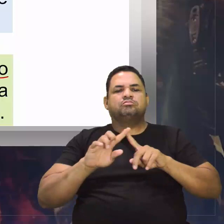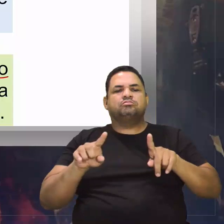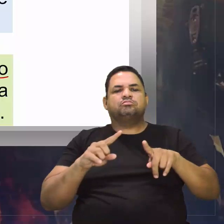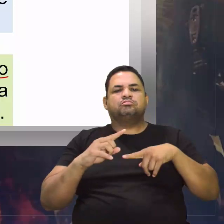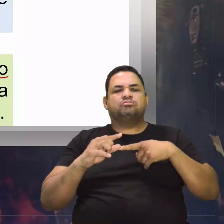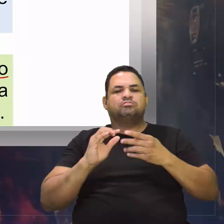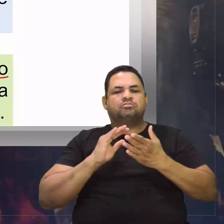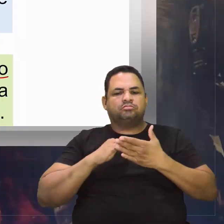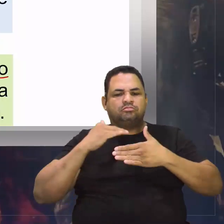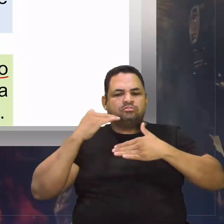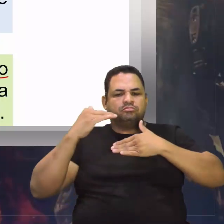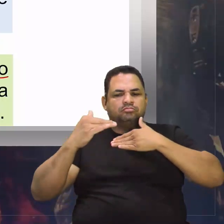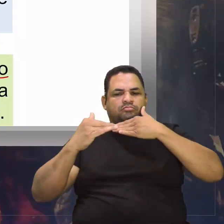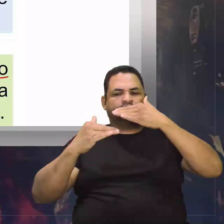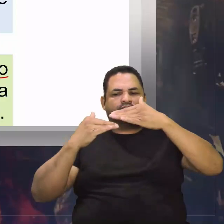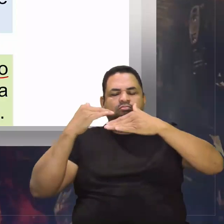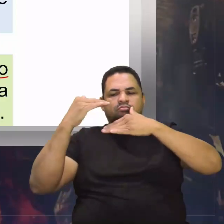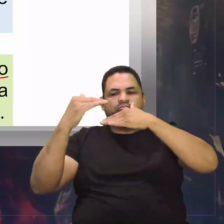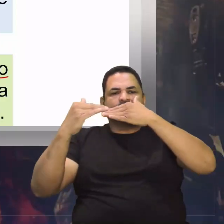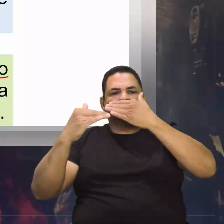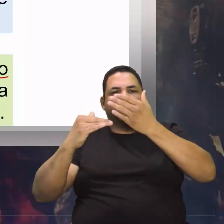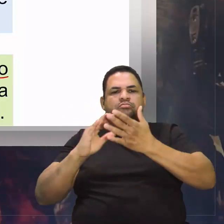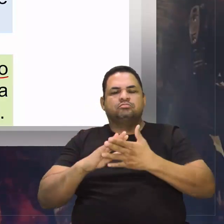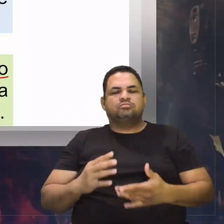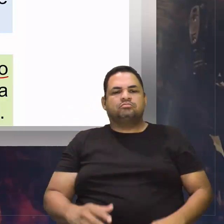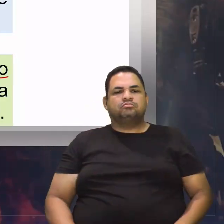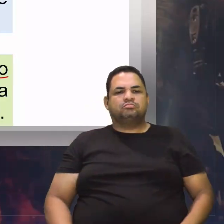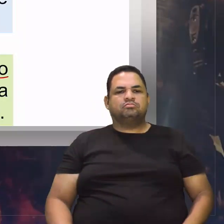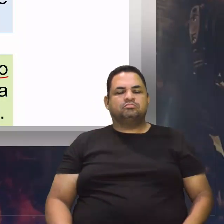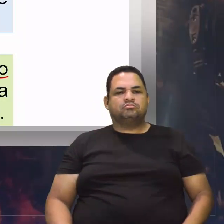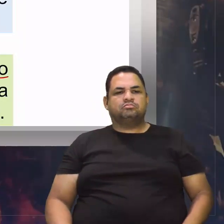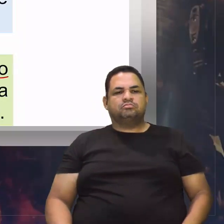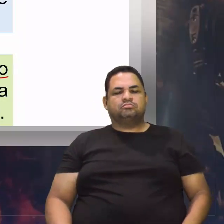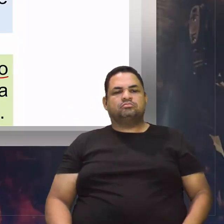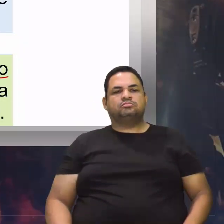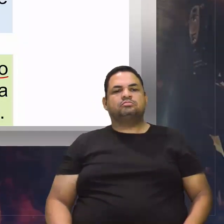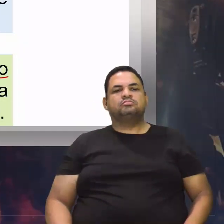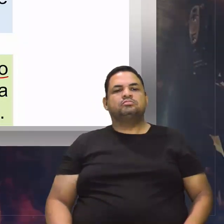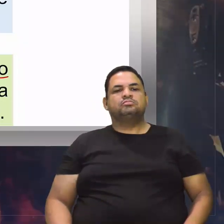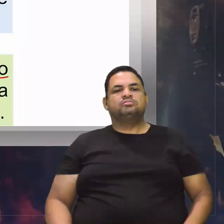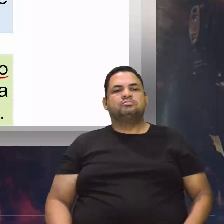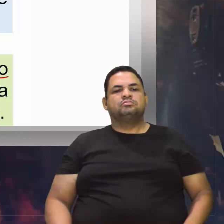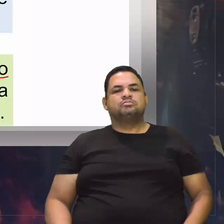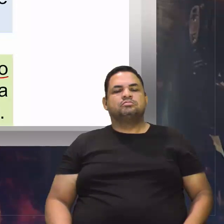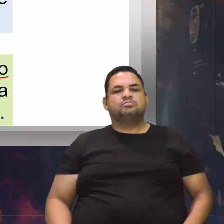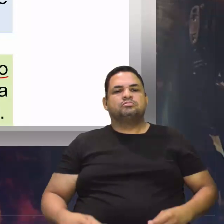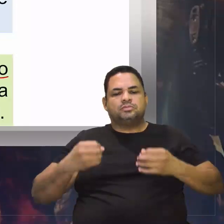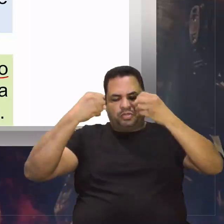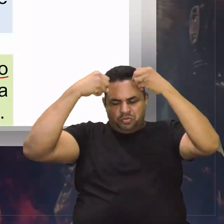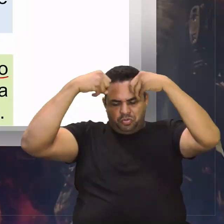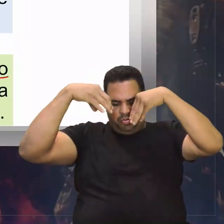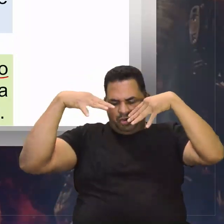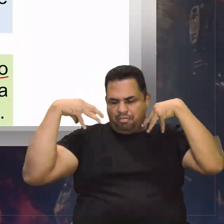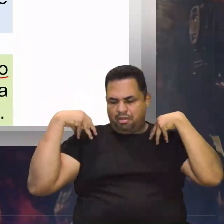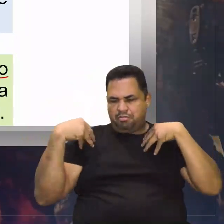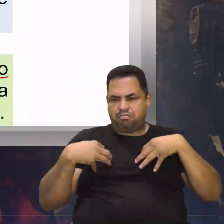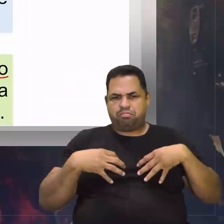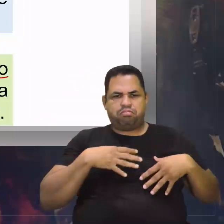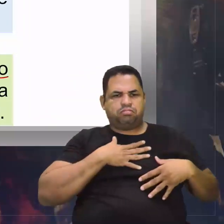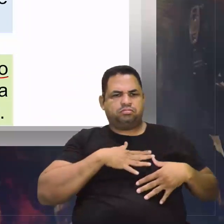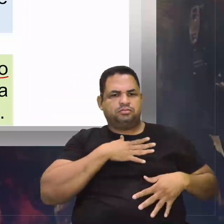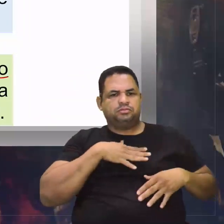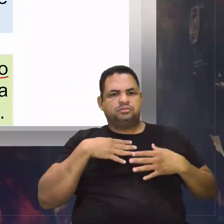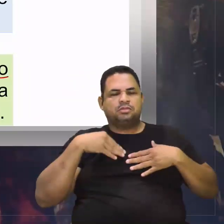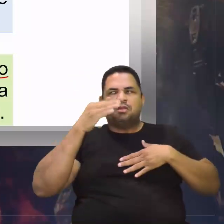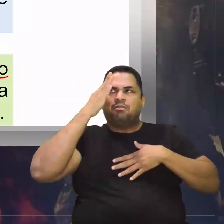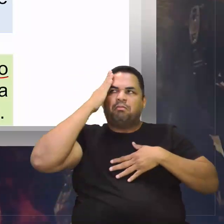ser paulatinamente na evolução. Essa de tomar banho não existia. De vaidade,